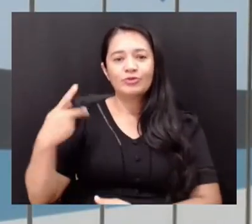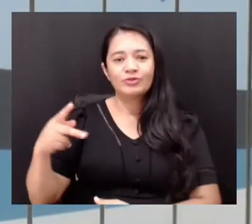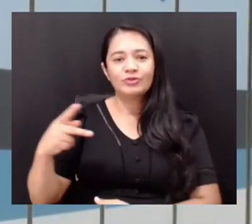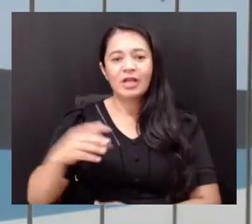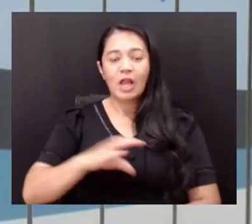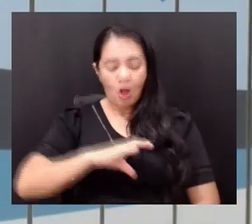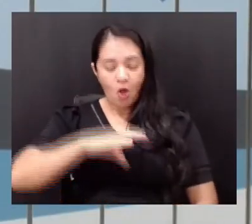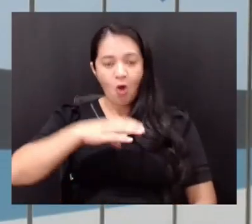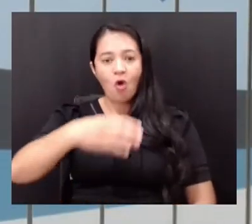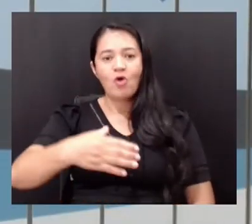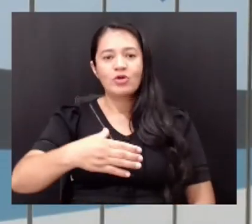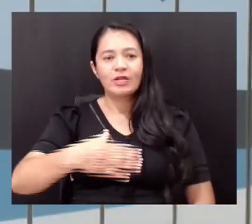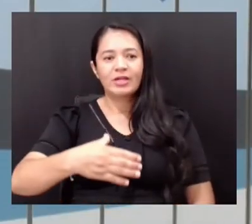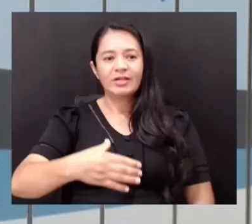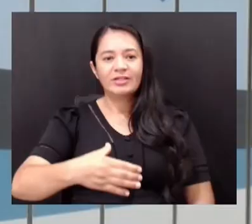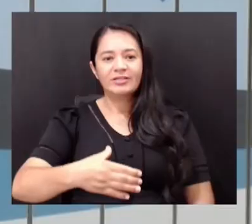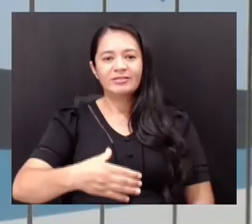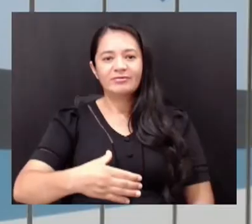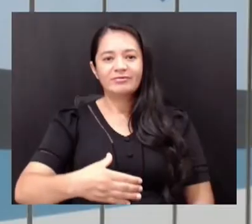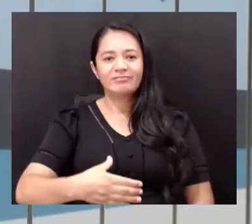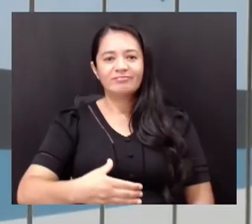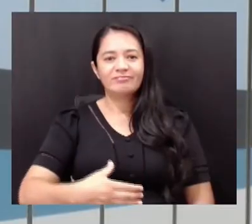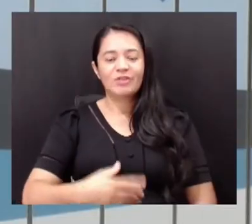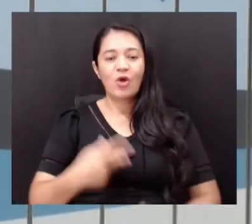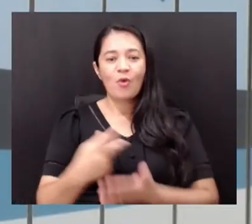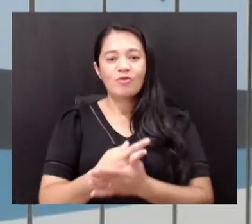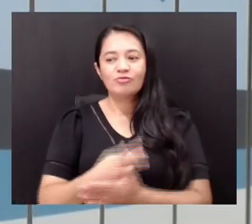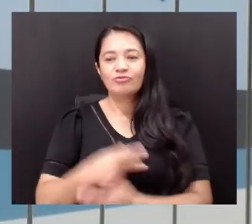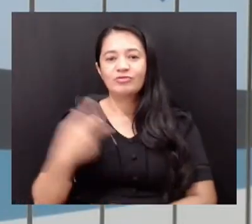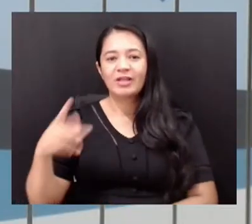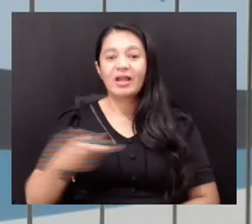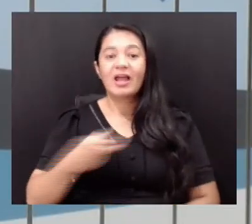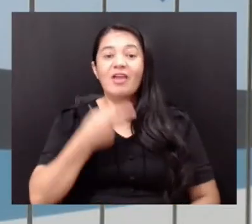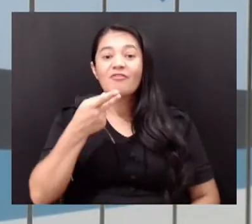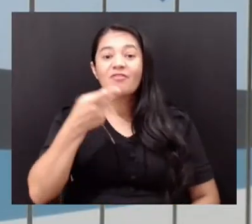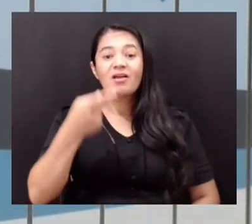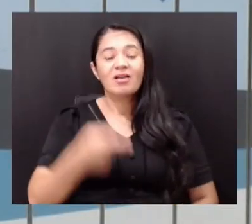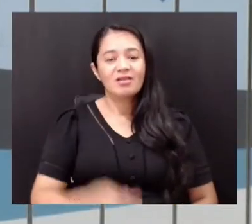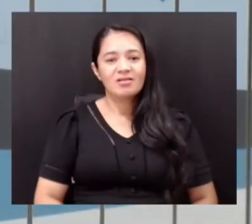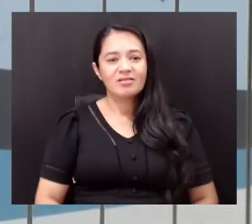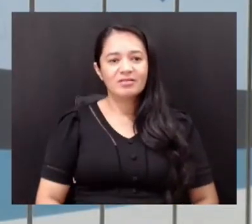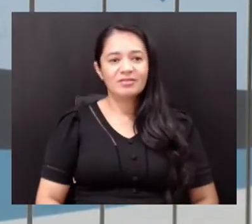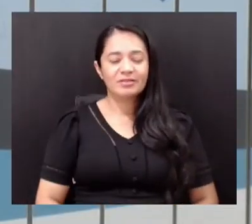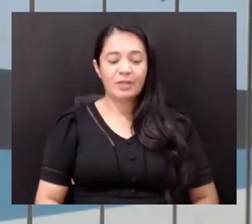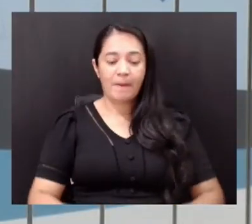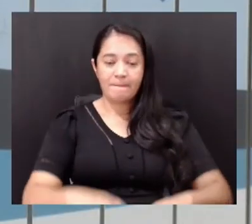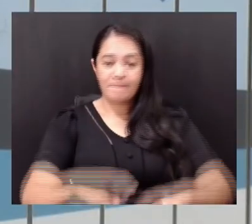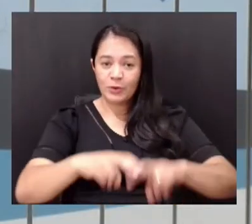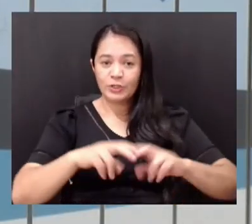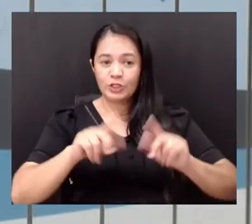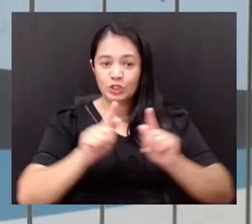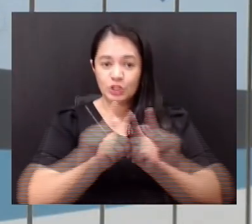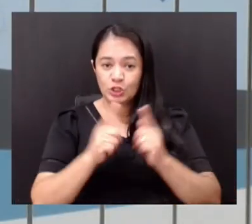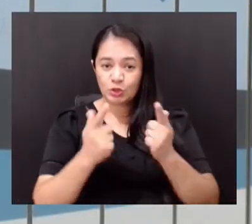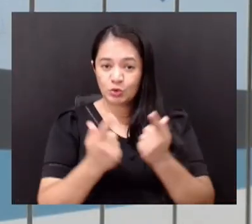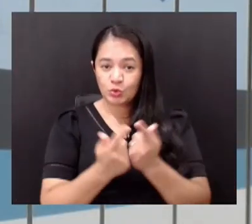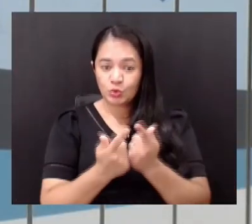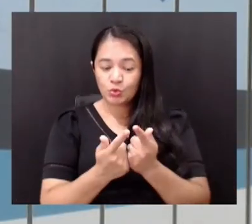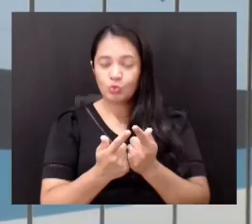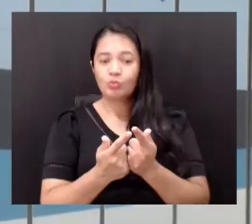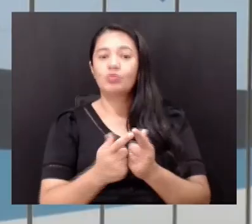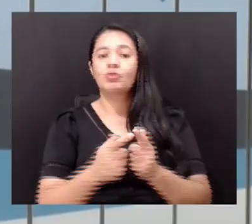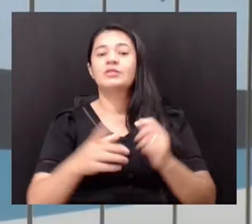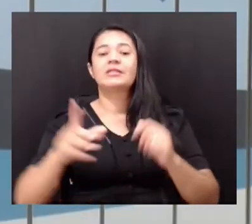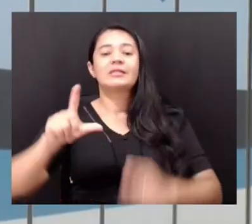suas vulnerabilidades. Então, equipes onde predomina a segurança psicológica,